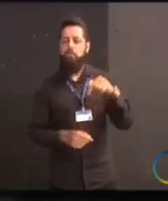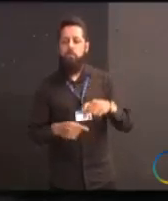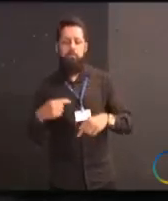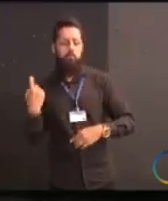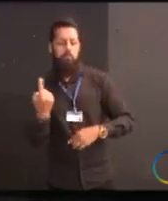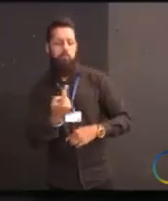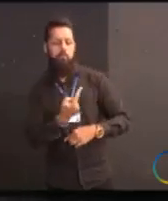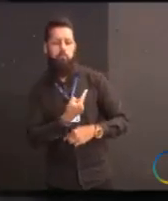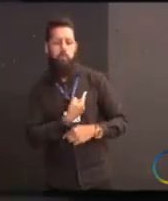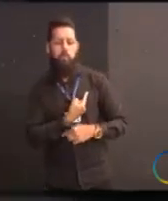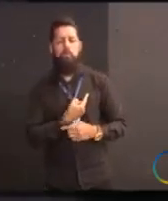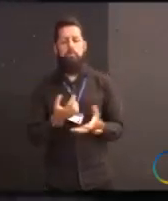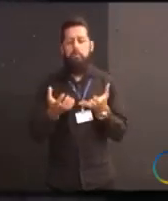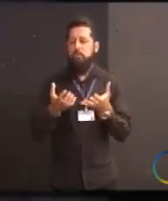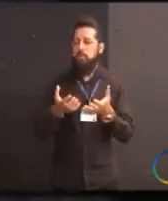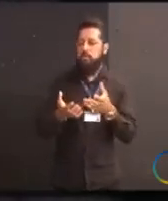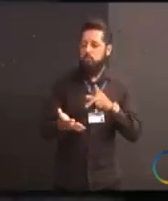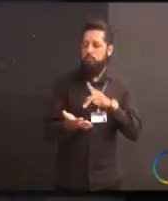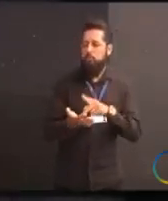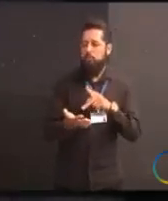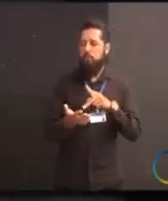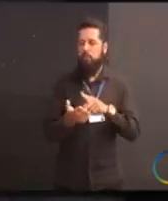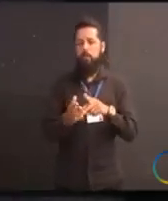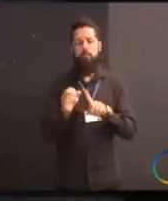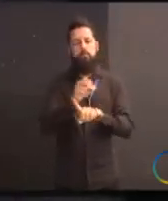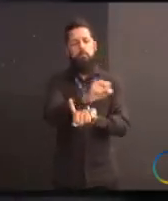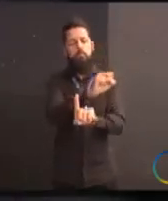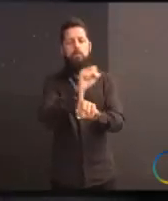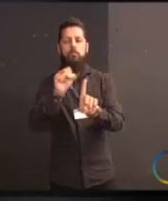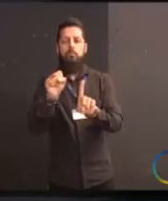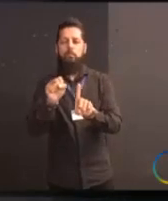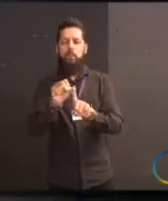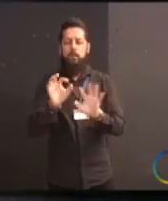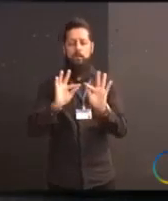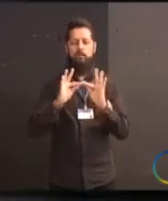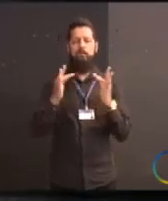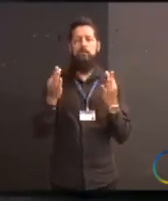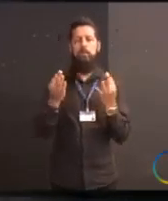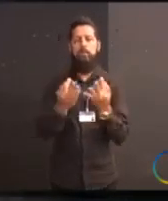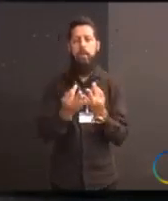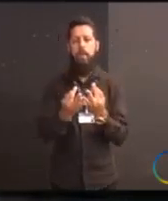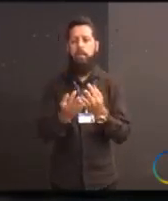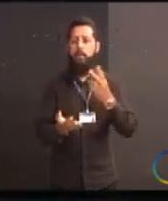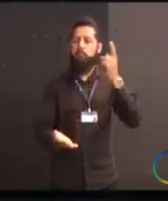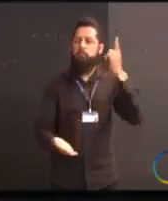justa, mais fraterna e mais feliz.